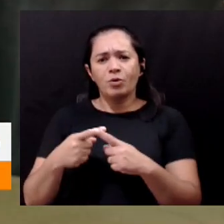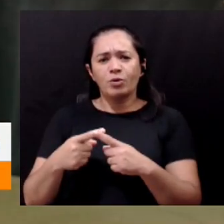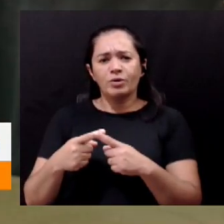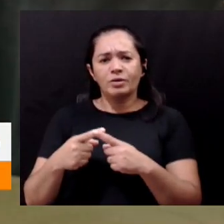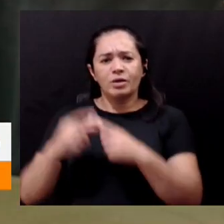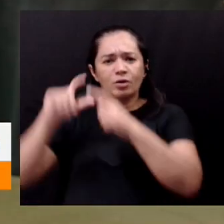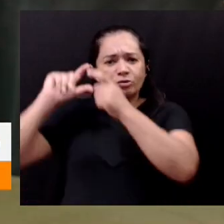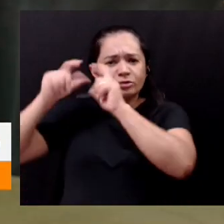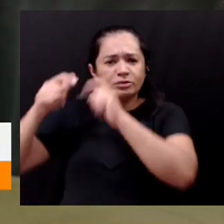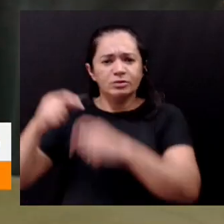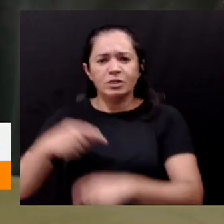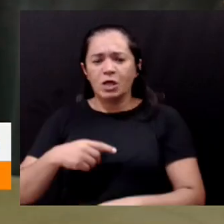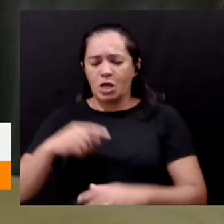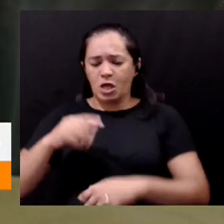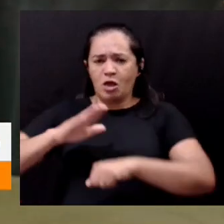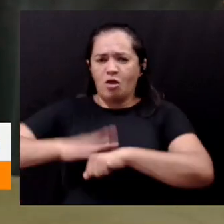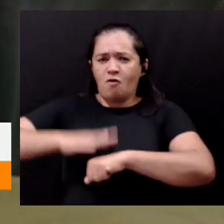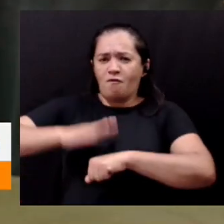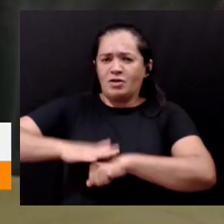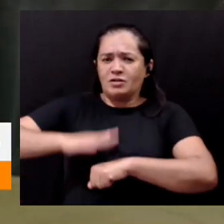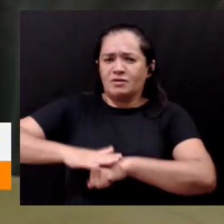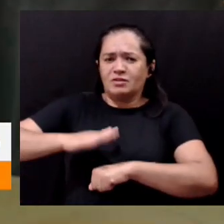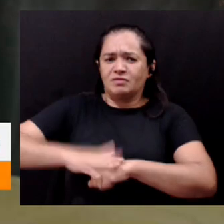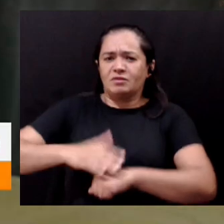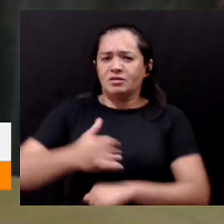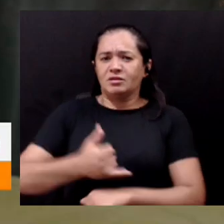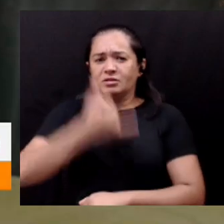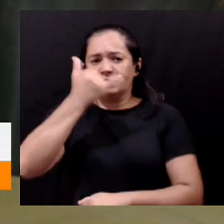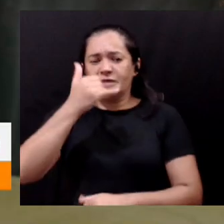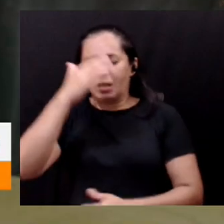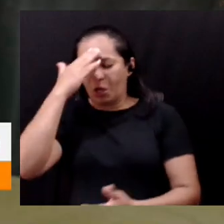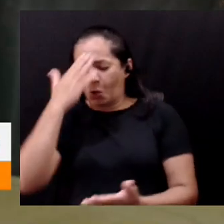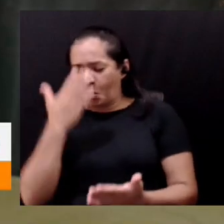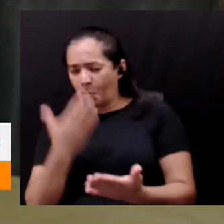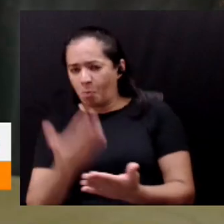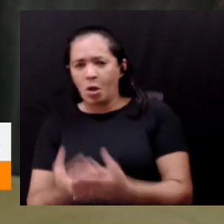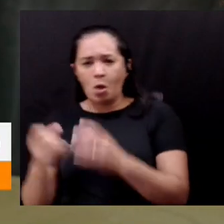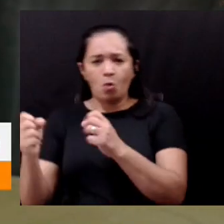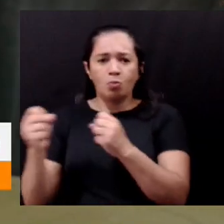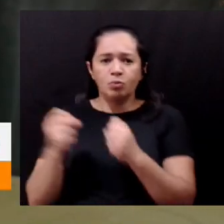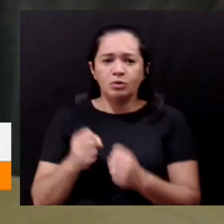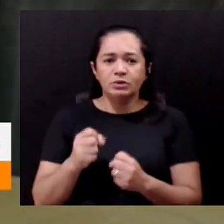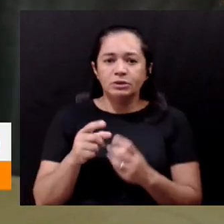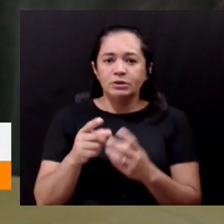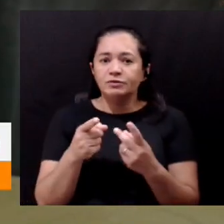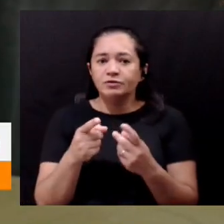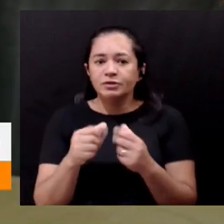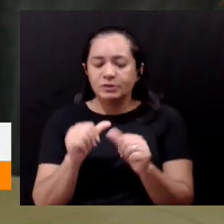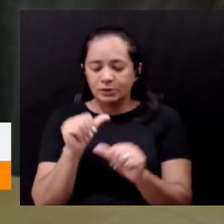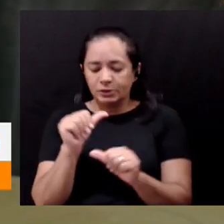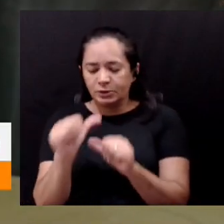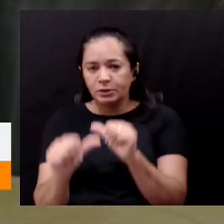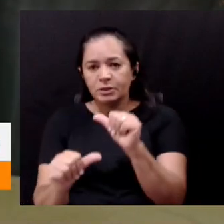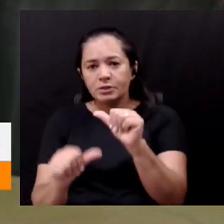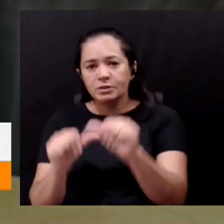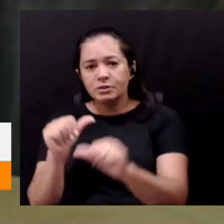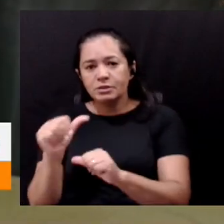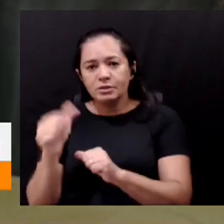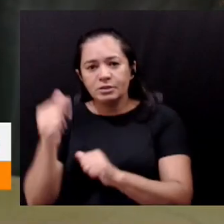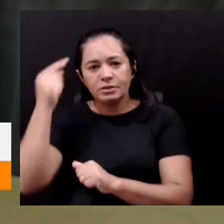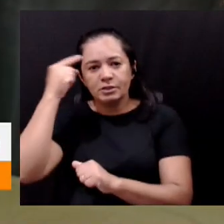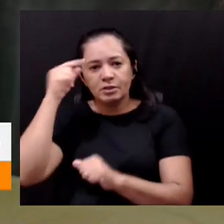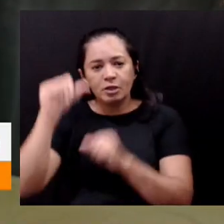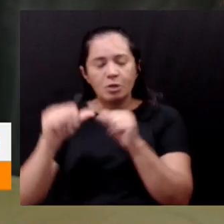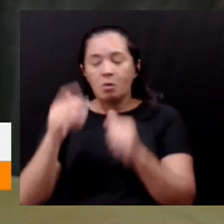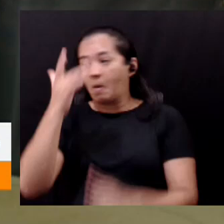consigo, eu vou lá", e aí tem a ver com a autoconfiança, tem a ver com poder, e você se transforma, na sua cabeça, em uma pessoa que